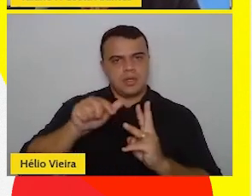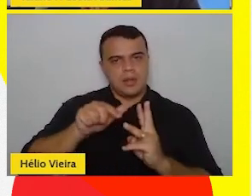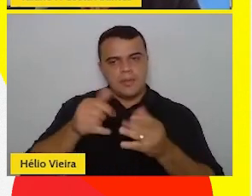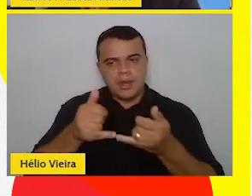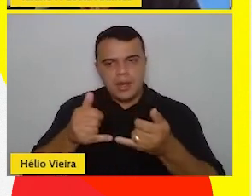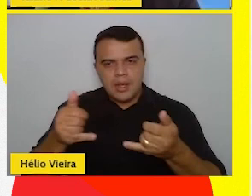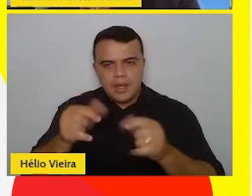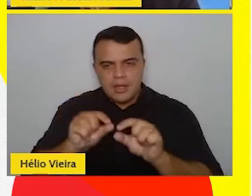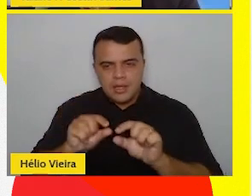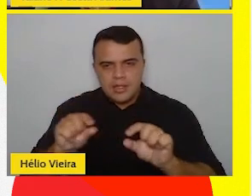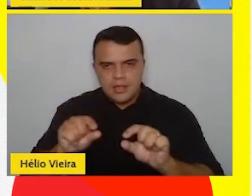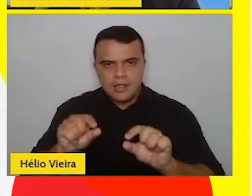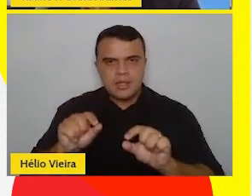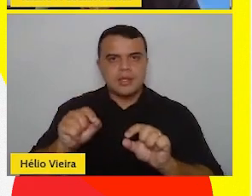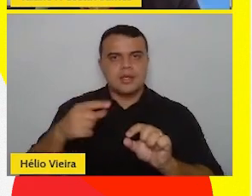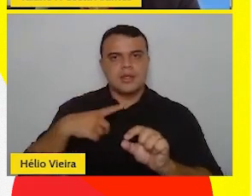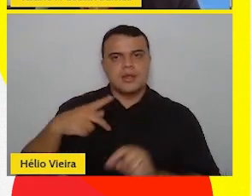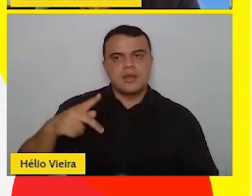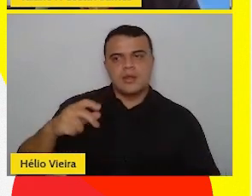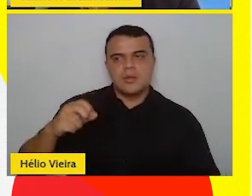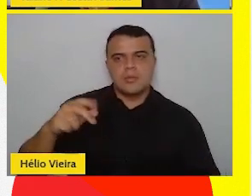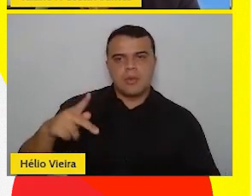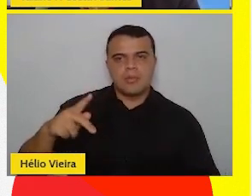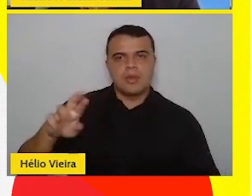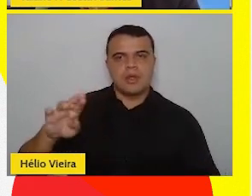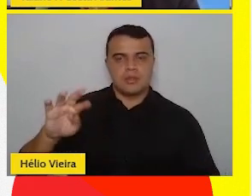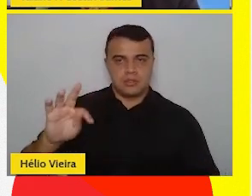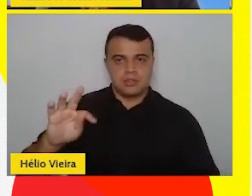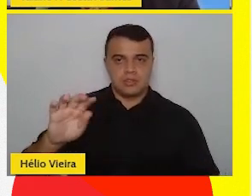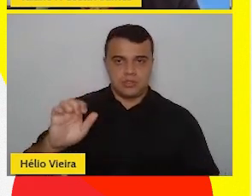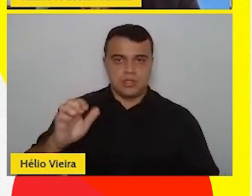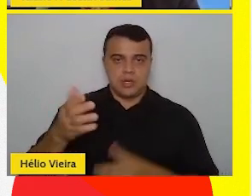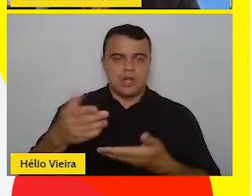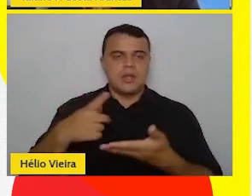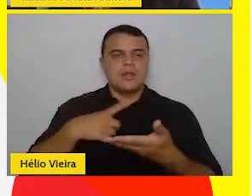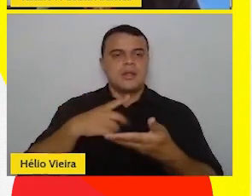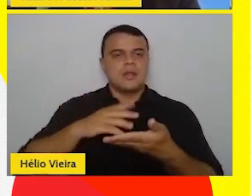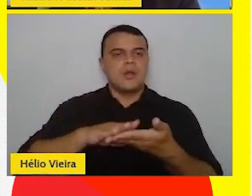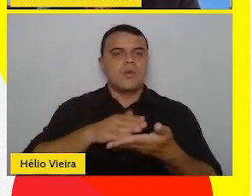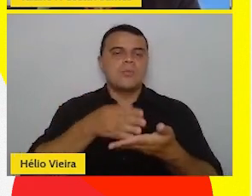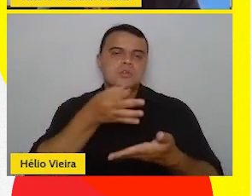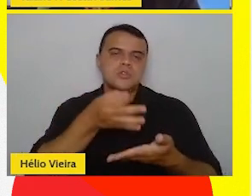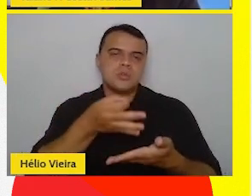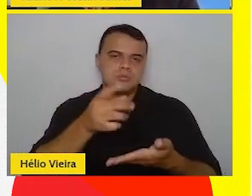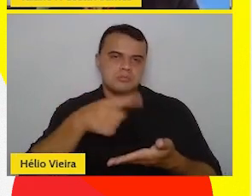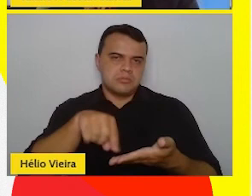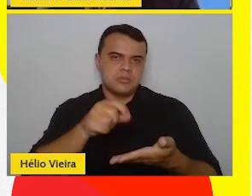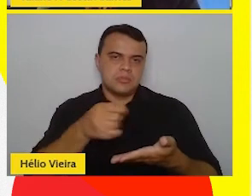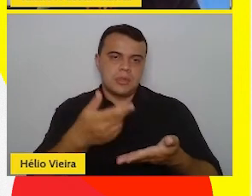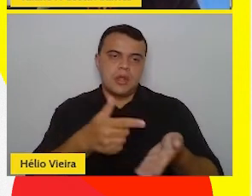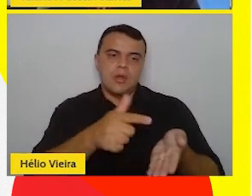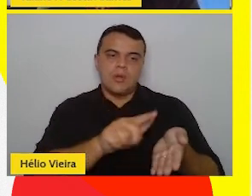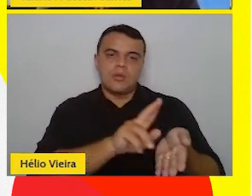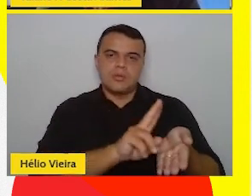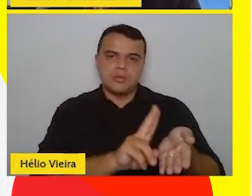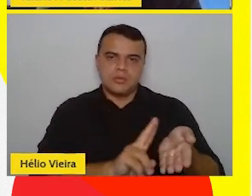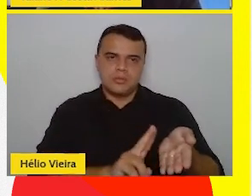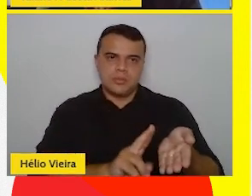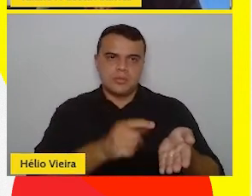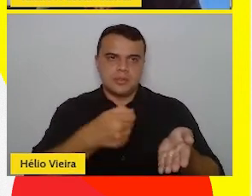linha, op art. Então, aqui eu tenho algumas sugestões de outros artistas que não